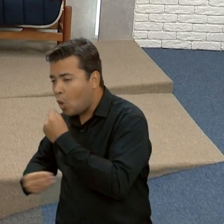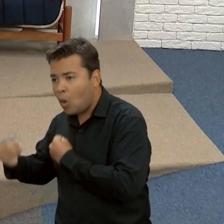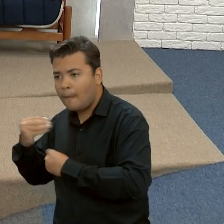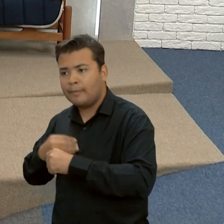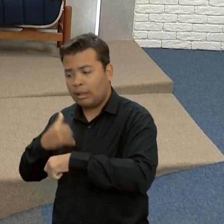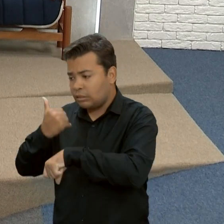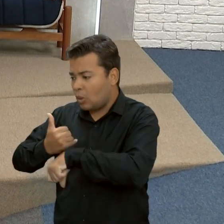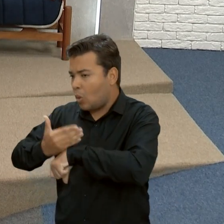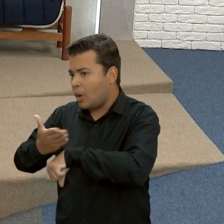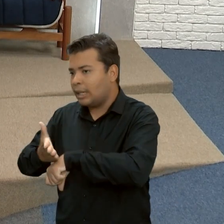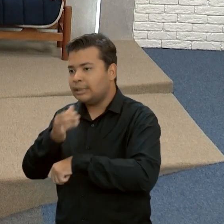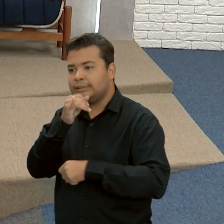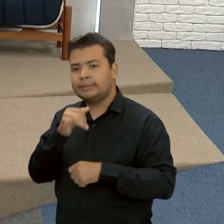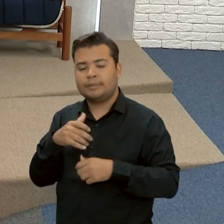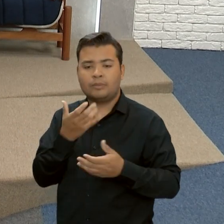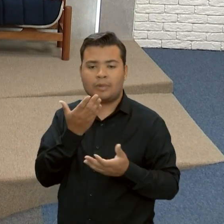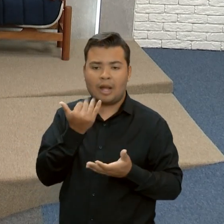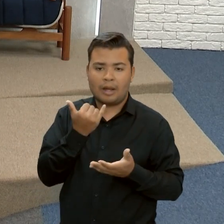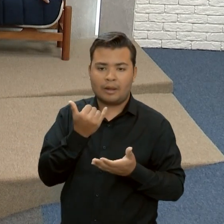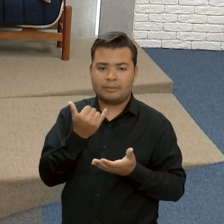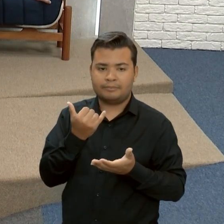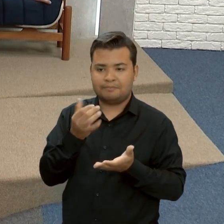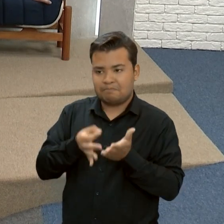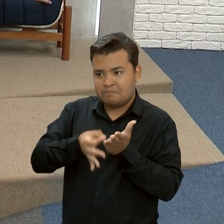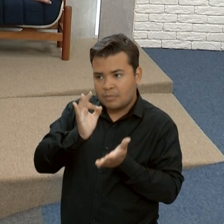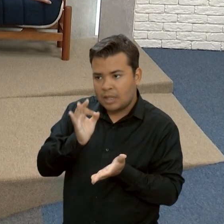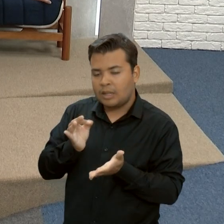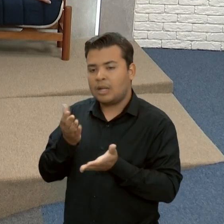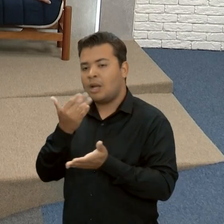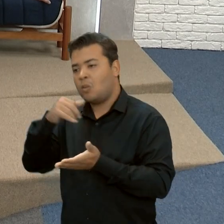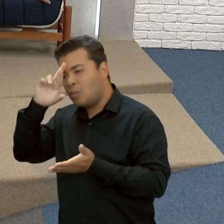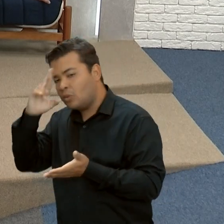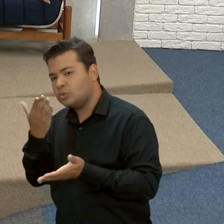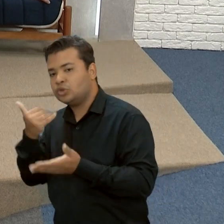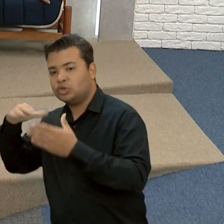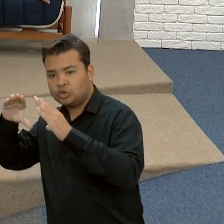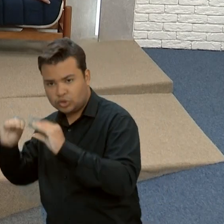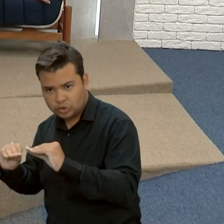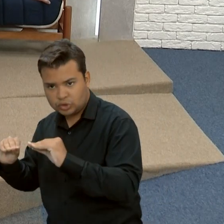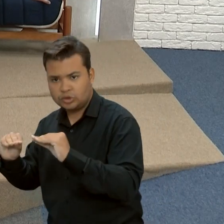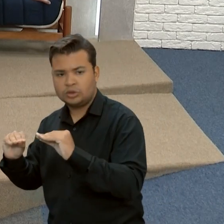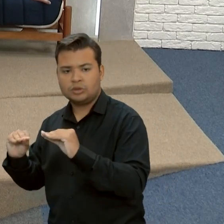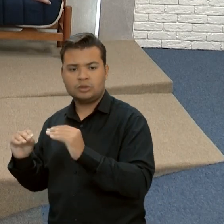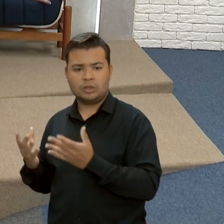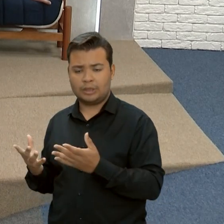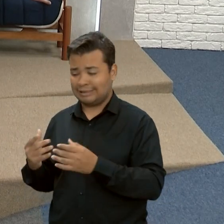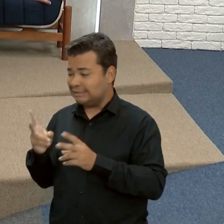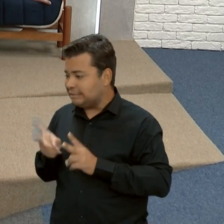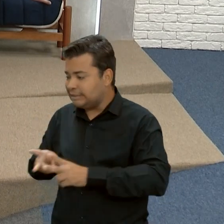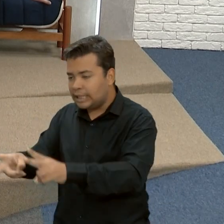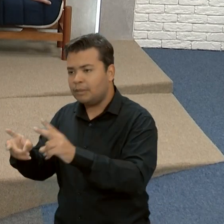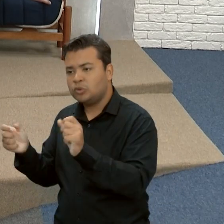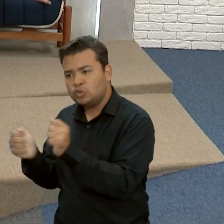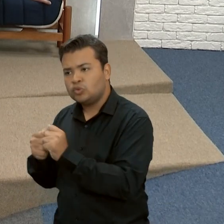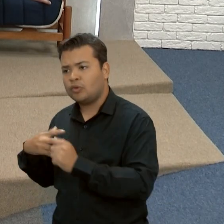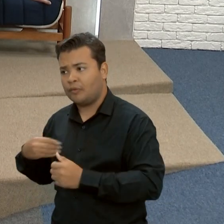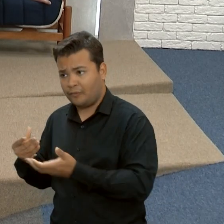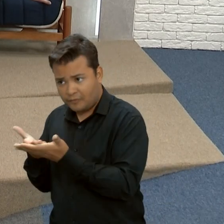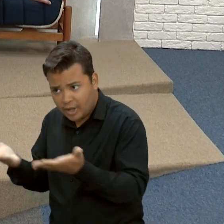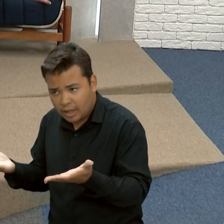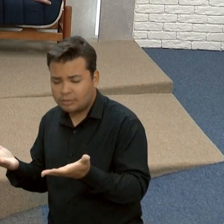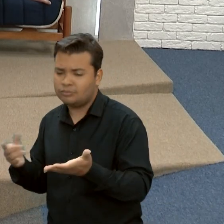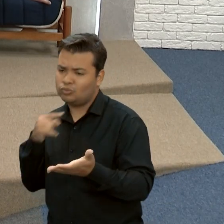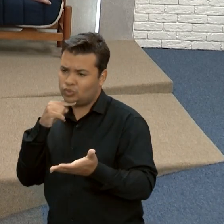do lanche, na hora da janta. Como que é lá na sua casa? Vocês têm tempo de fazer assim, pelo menos uma refeição juntos? Graças a Deus nós